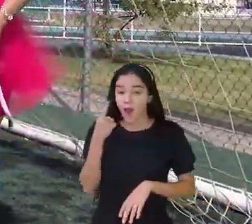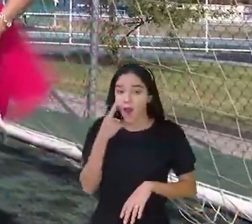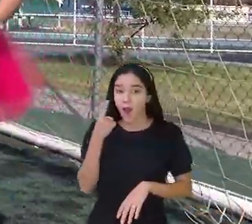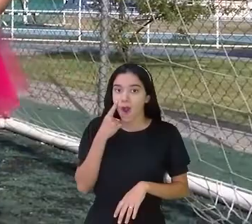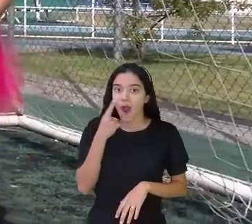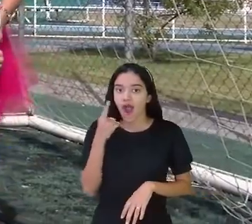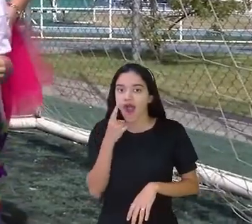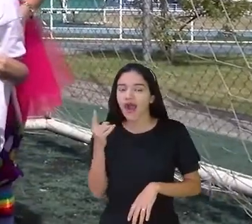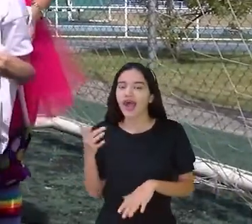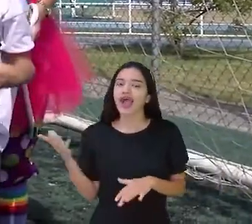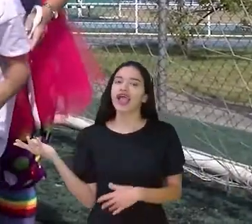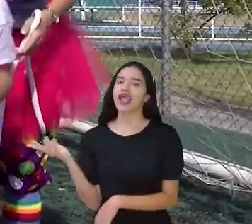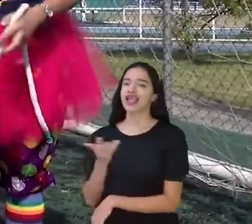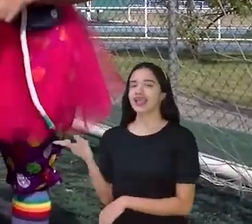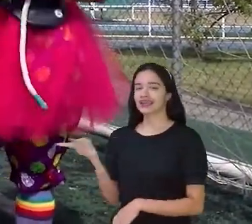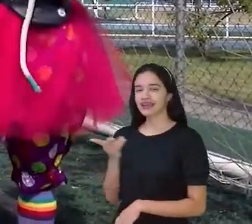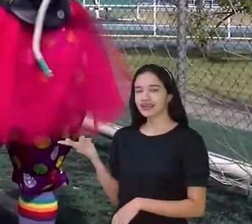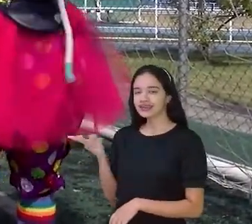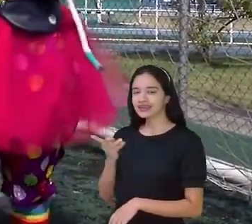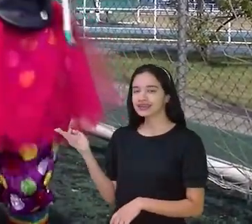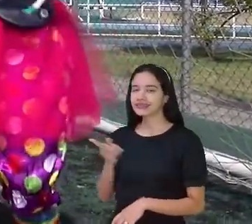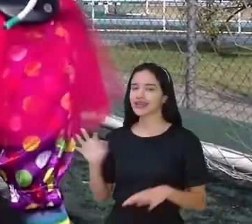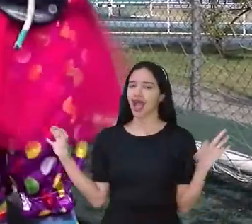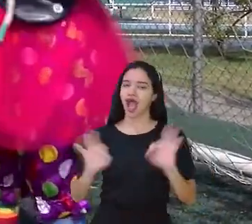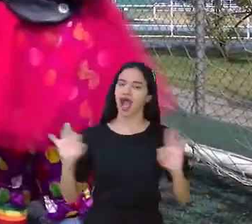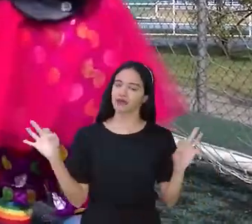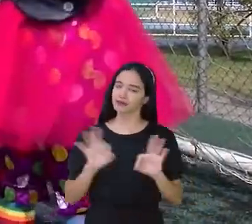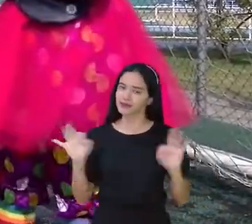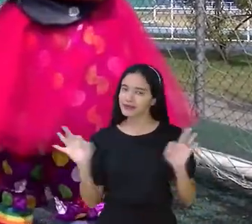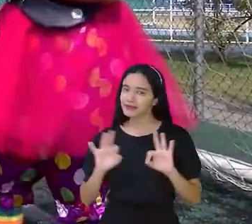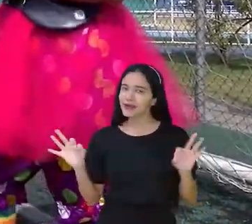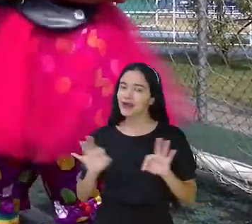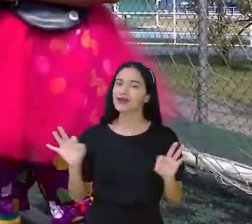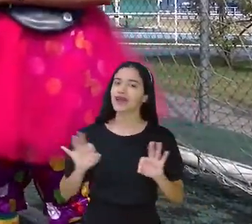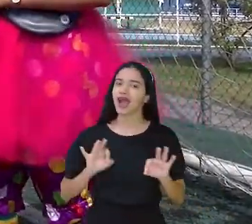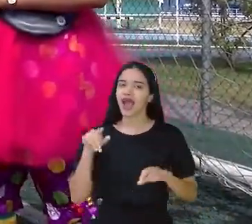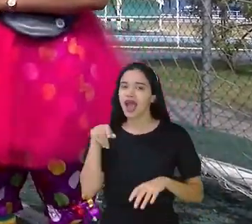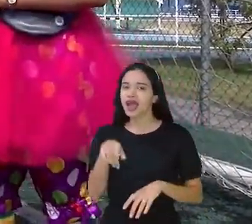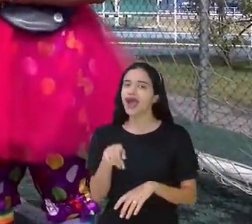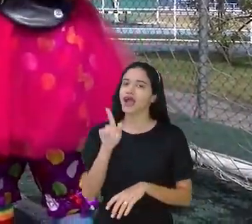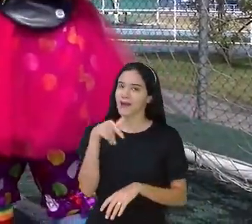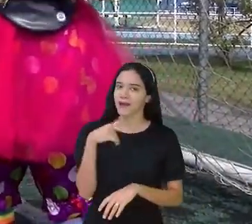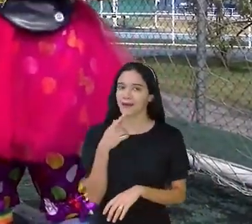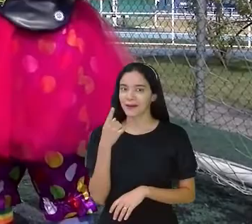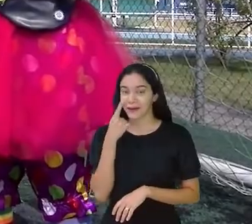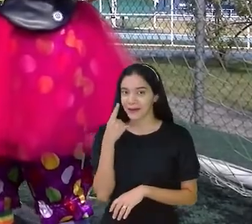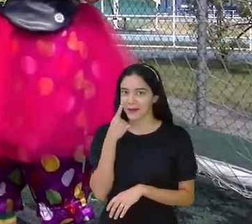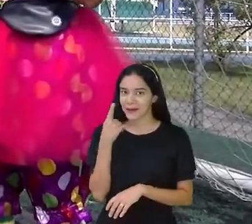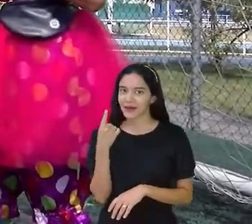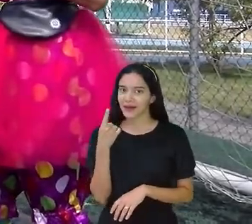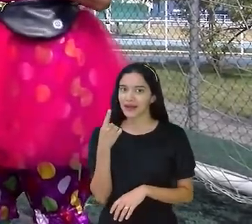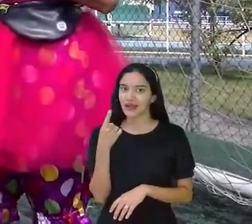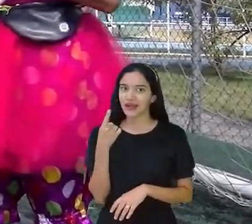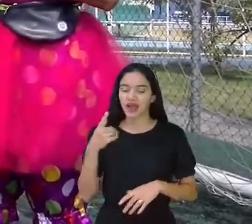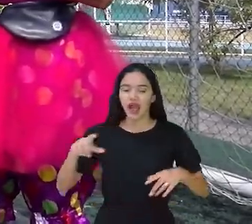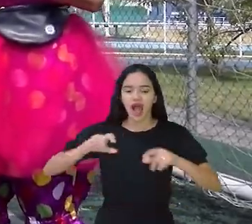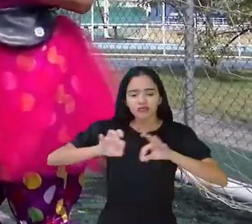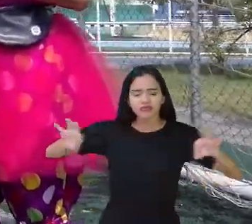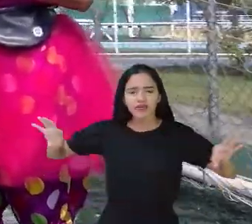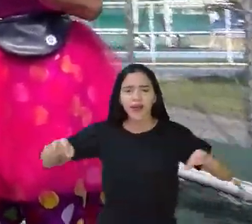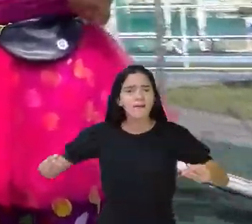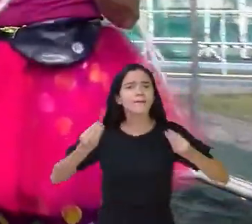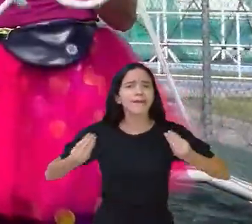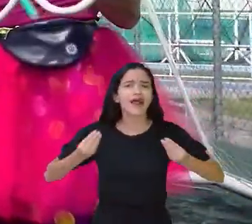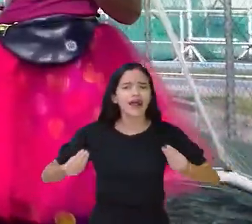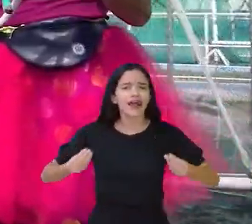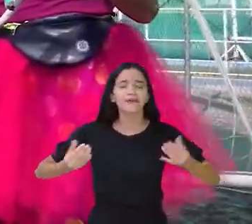Eles arrasaram, ajudou a gente tirar isso daqui, não foi? Foi. E isso serve pra quê mesmo? É um cordão que serve pra quê?